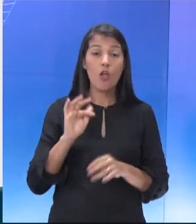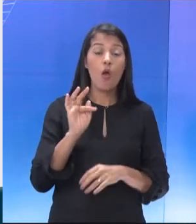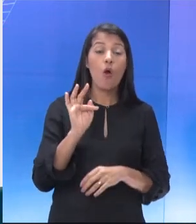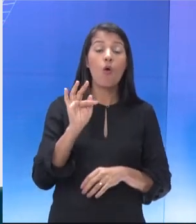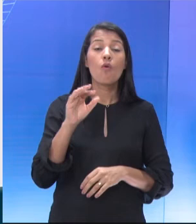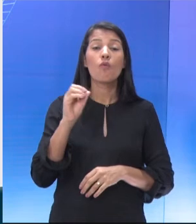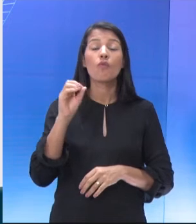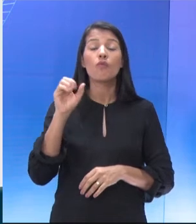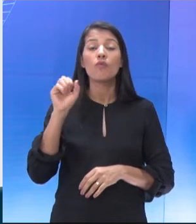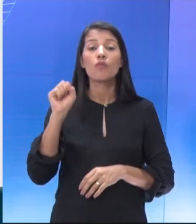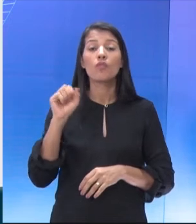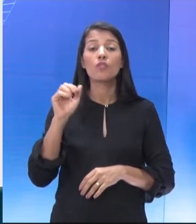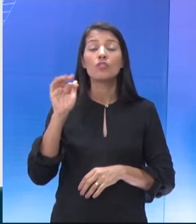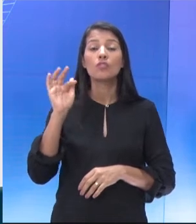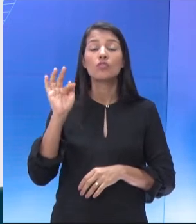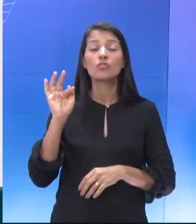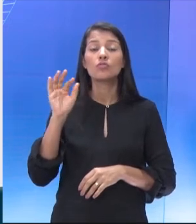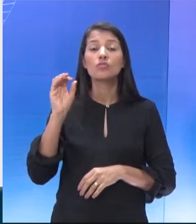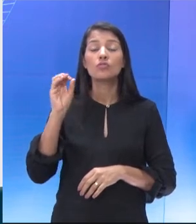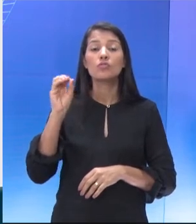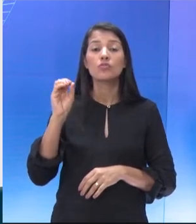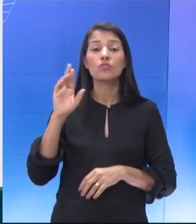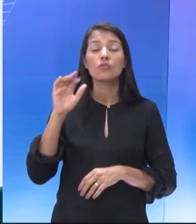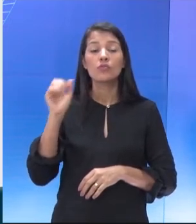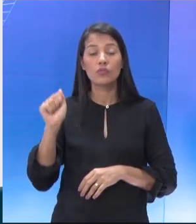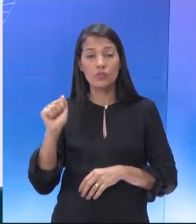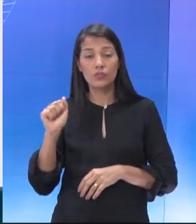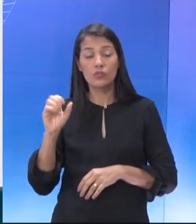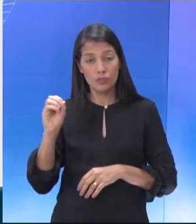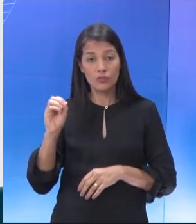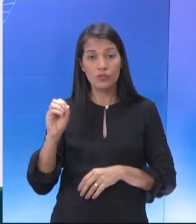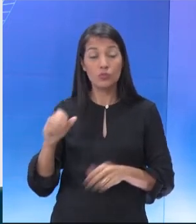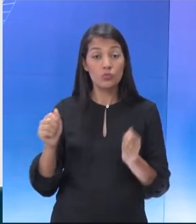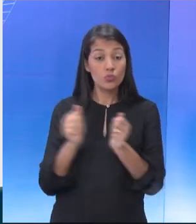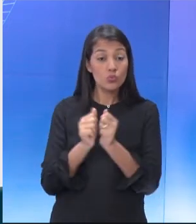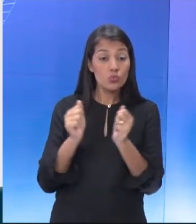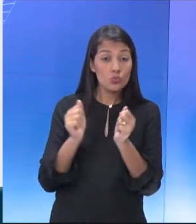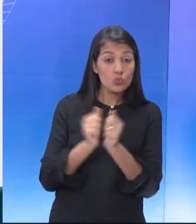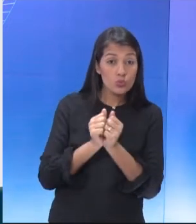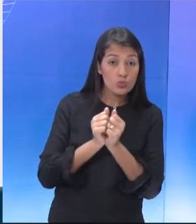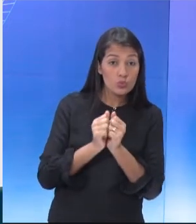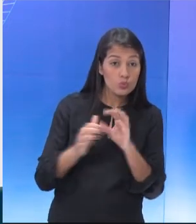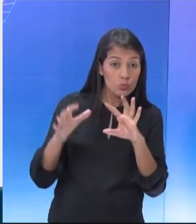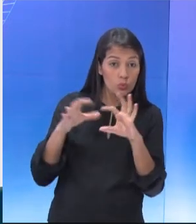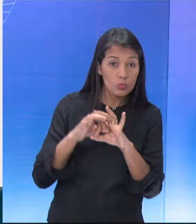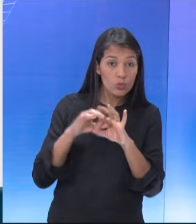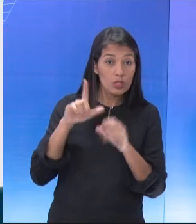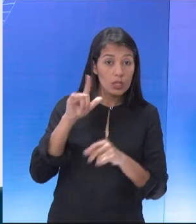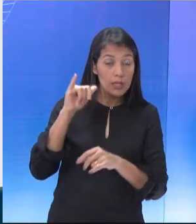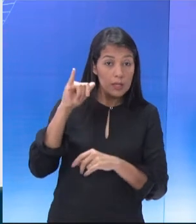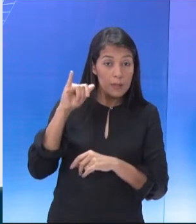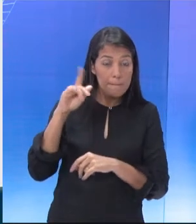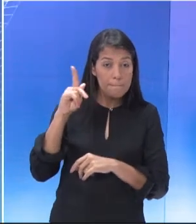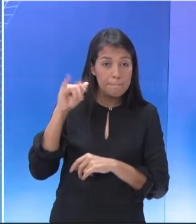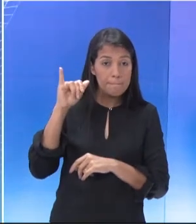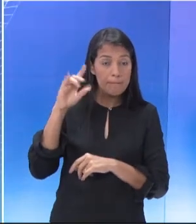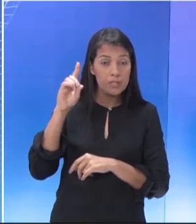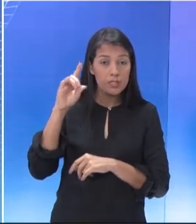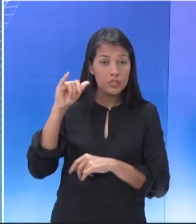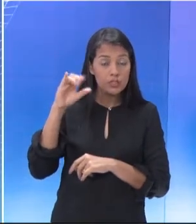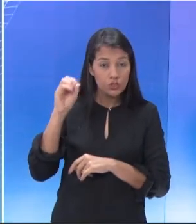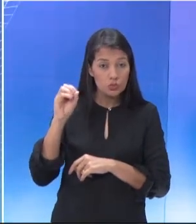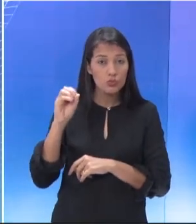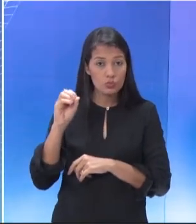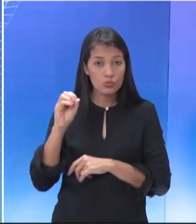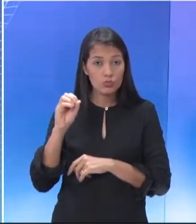nossa bicamada lipídica celular. Então ela é responsável pela formação da